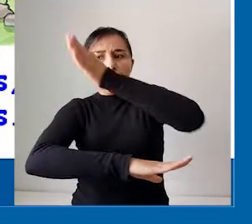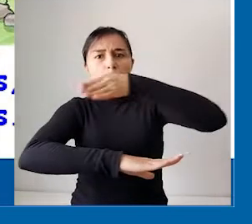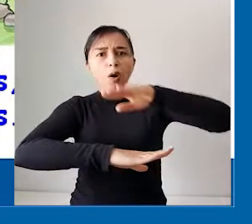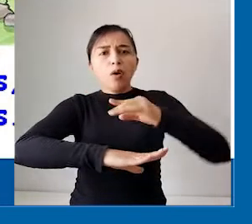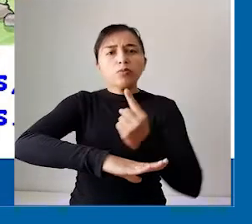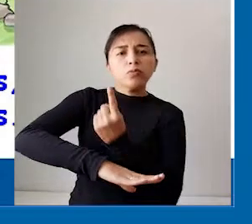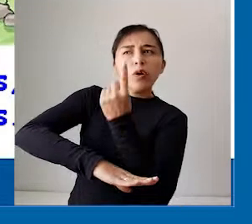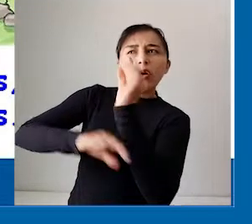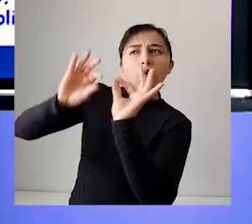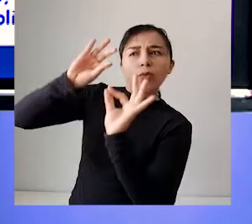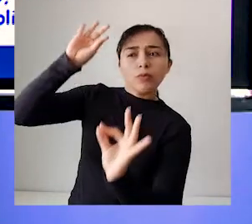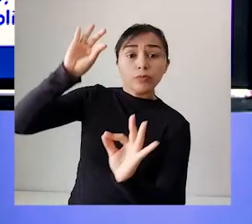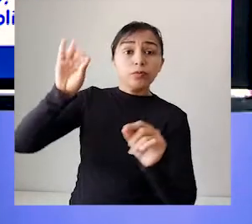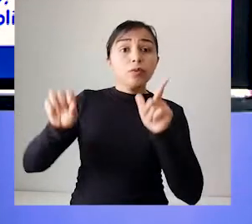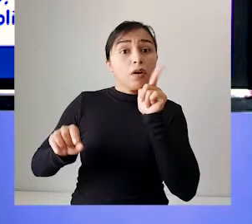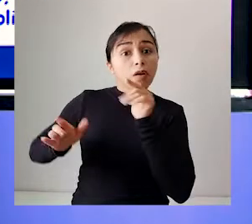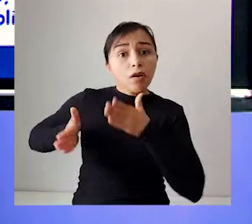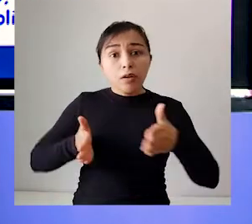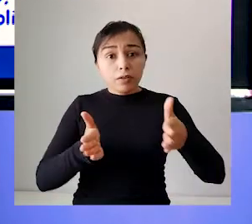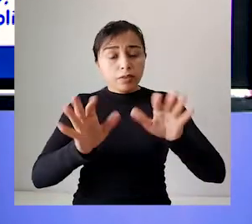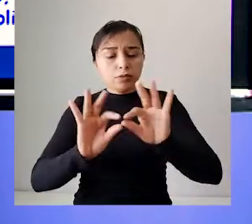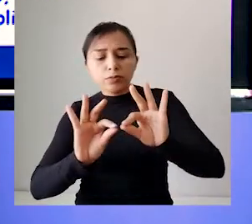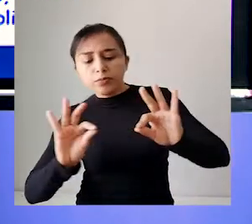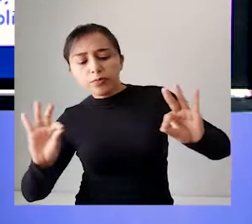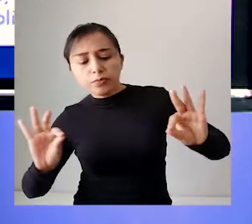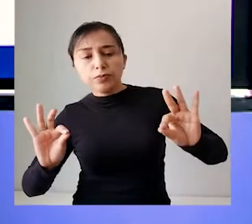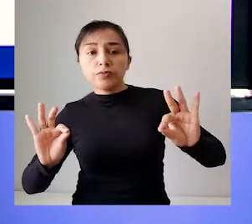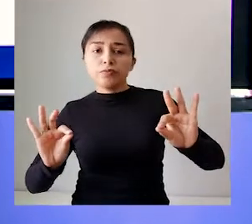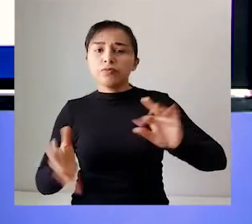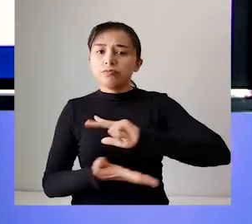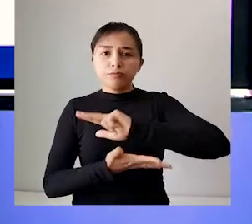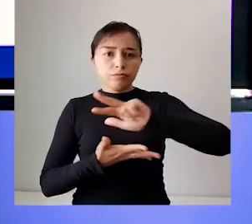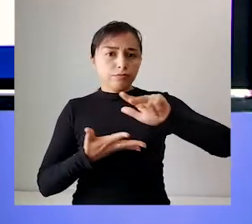dentre outras inúmeras aplicações.